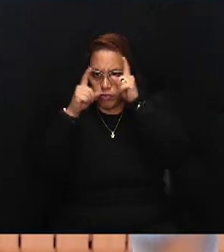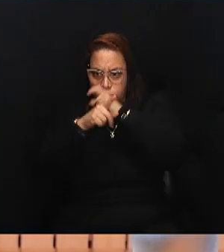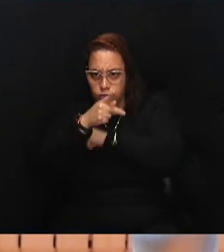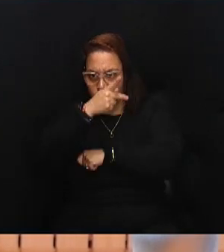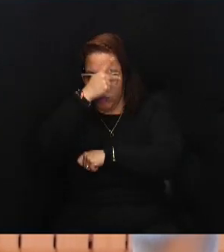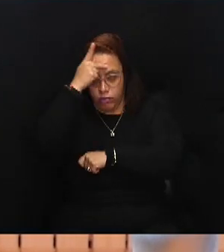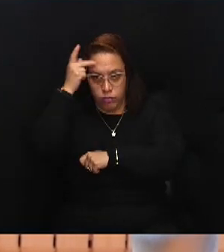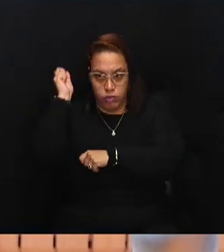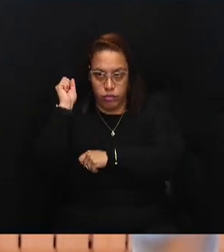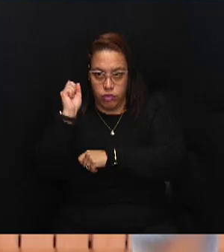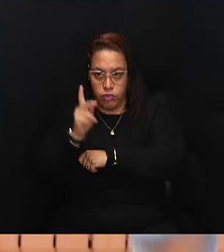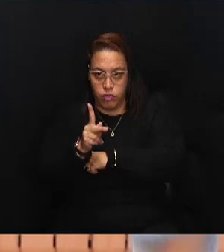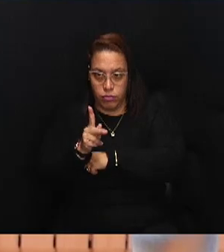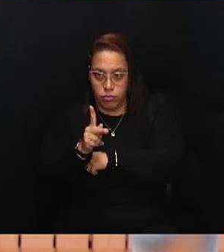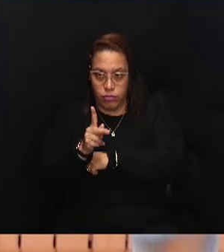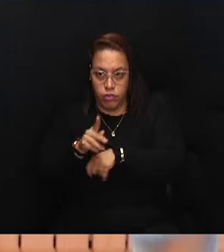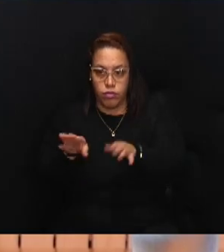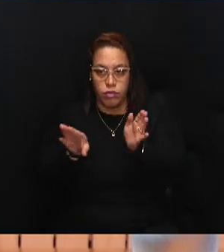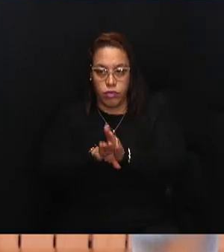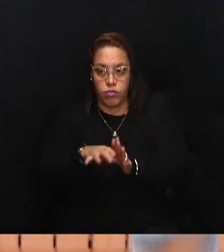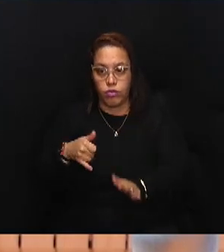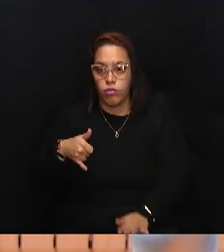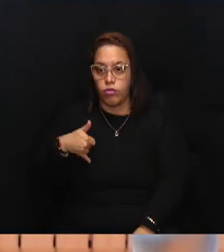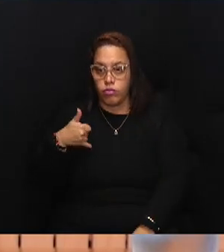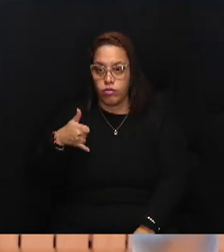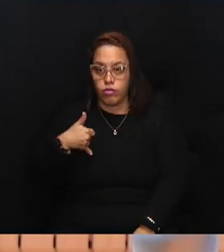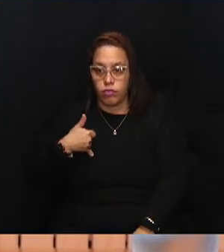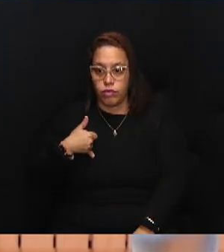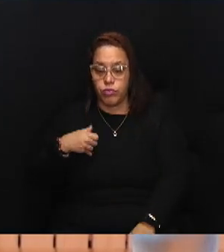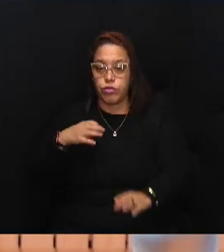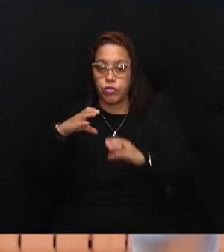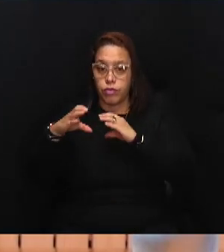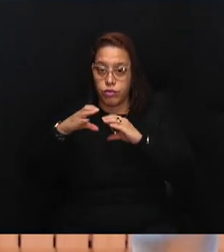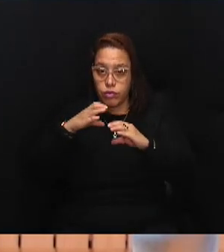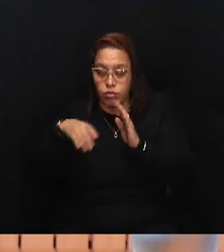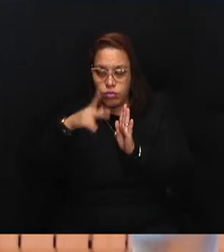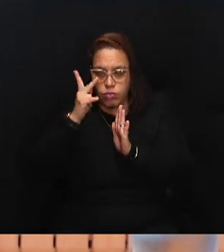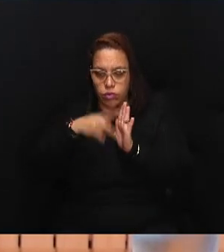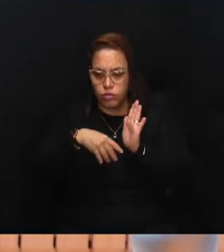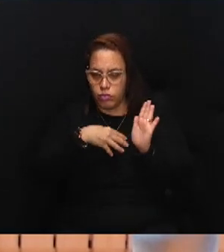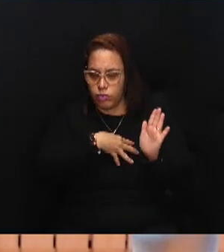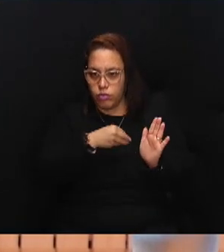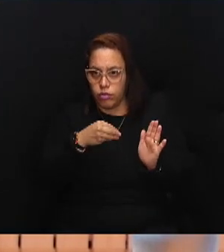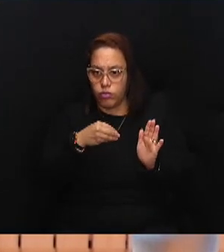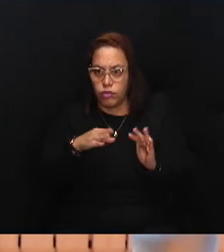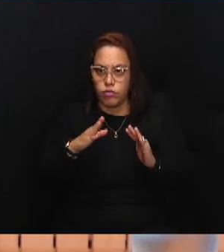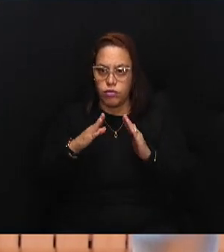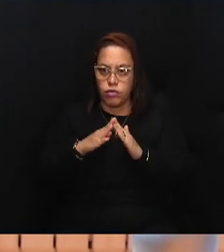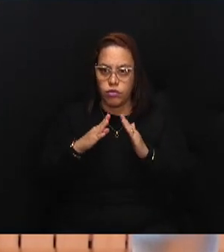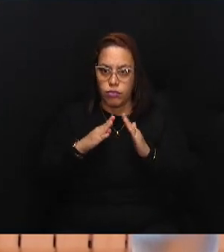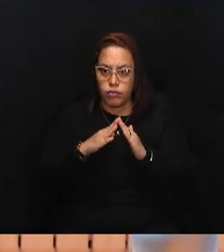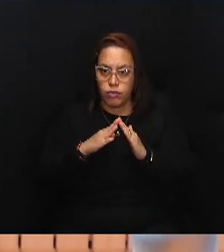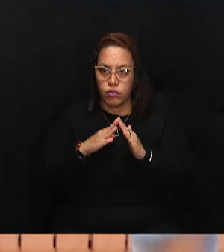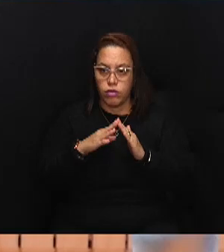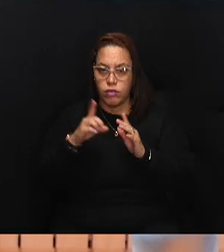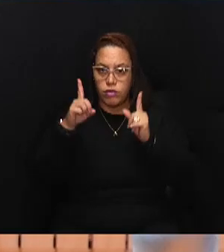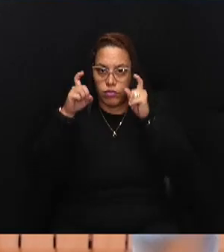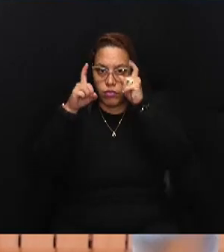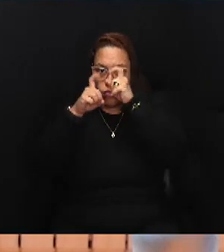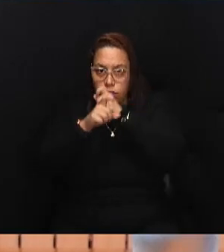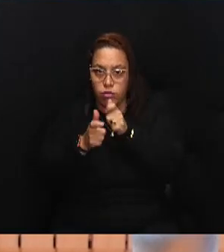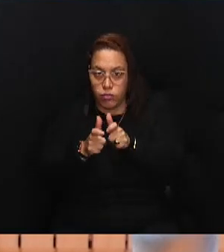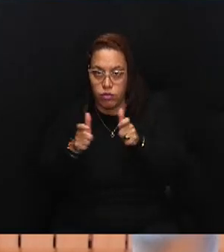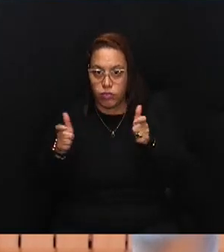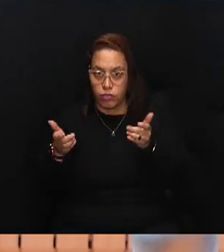pessoas aposentadas, as pessoas quando chegam a certa idade, às vezes até de comunicação com os próprios filhos, né, em casa, que eu acho que é uma dificuldade muito grande